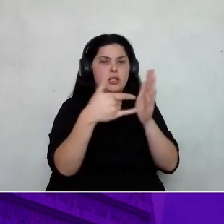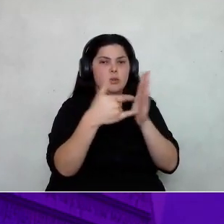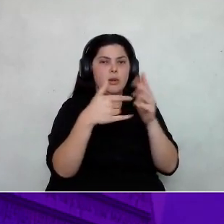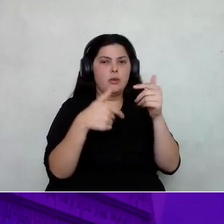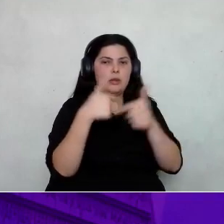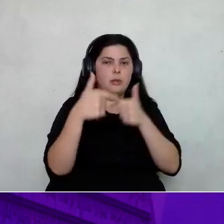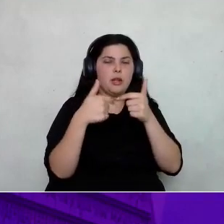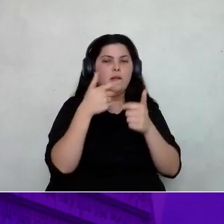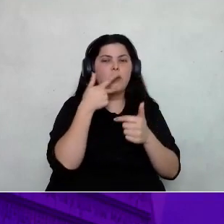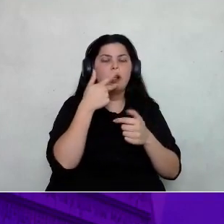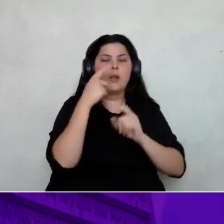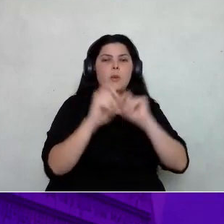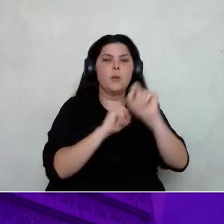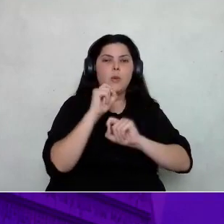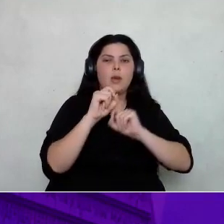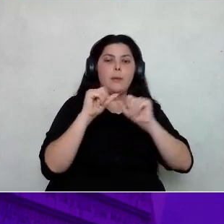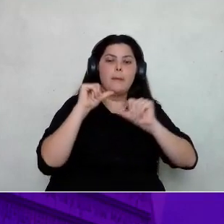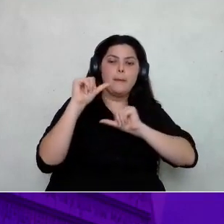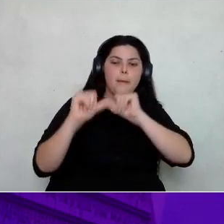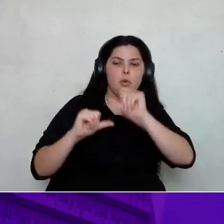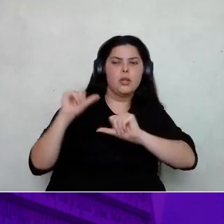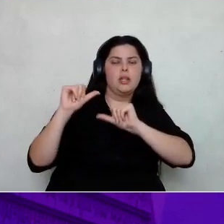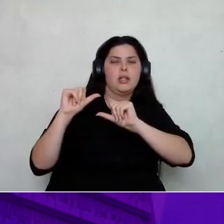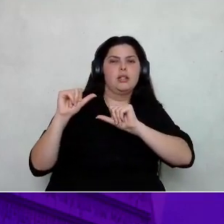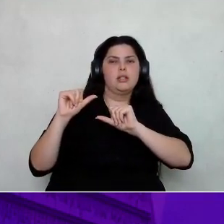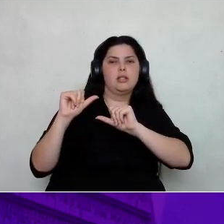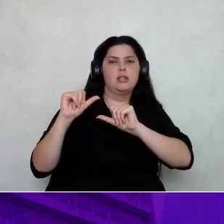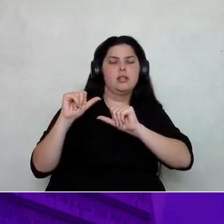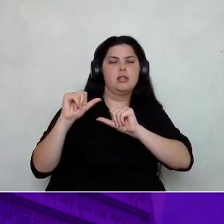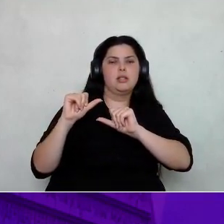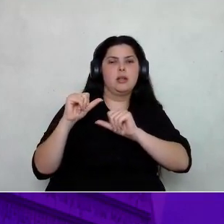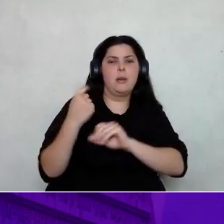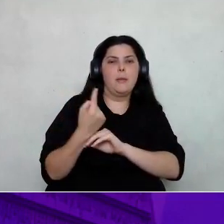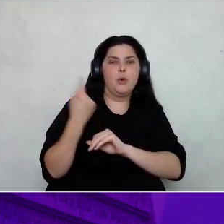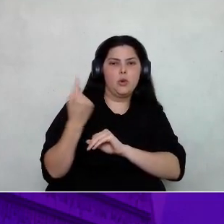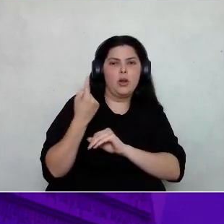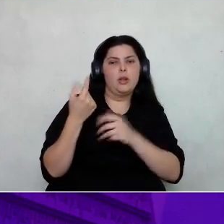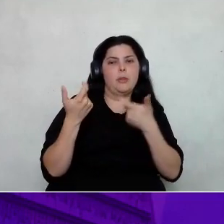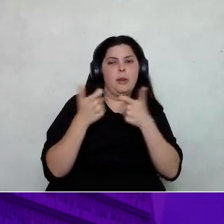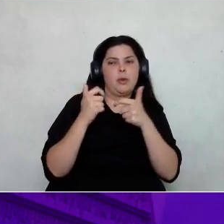fazer a mudança de monólito para microserviço.